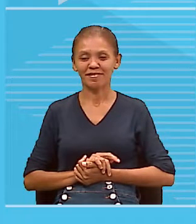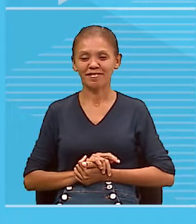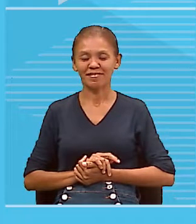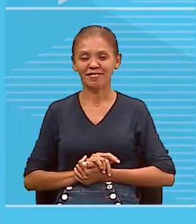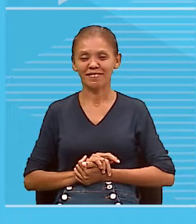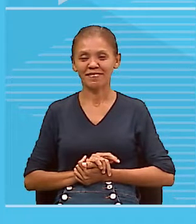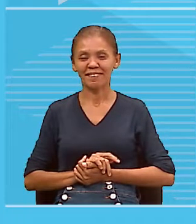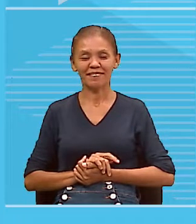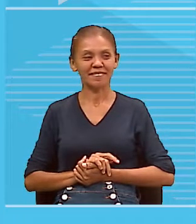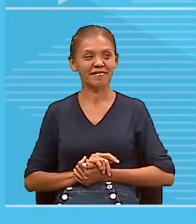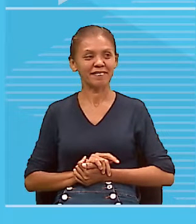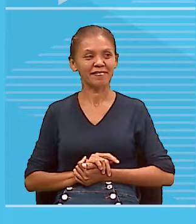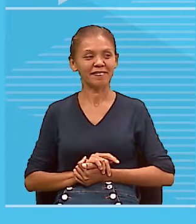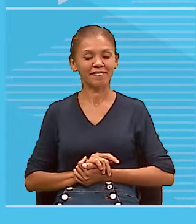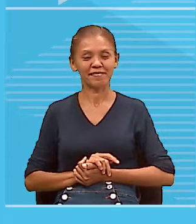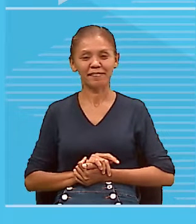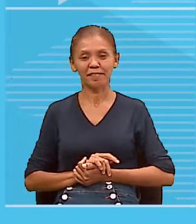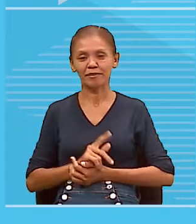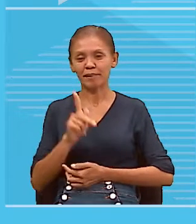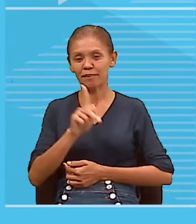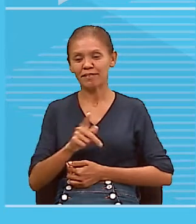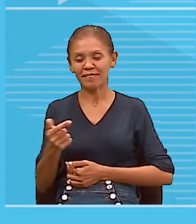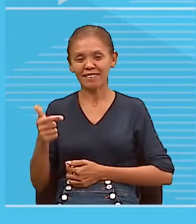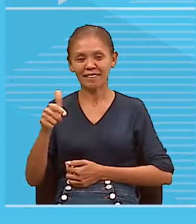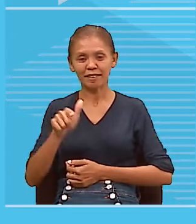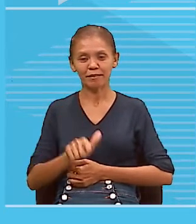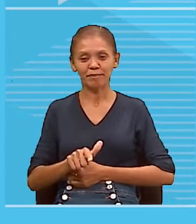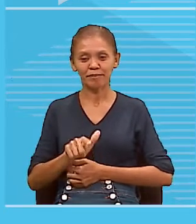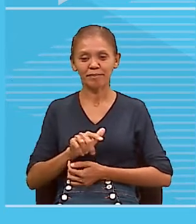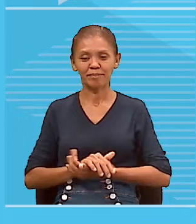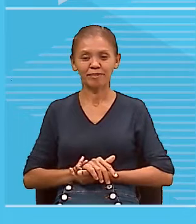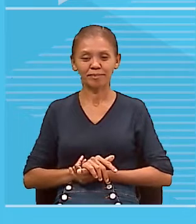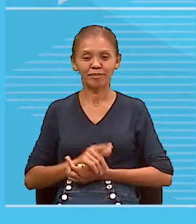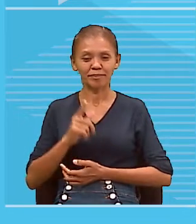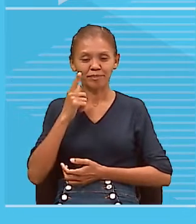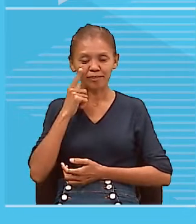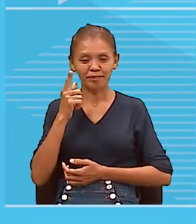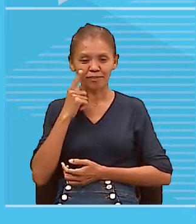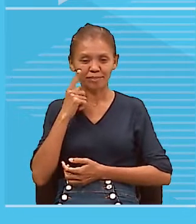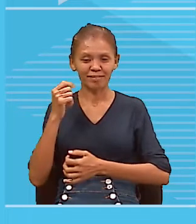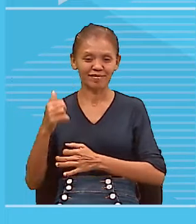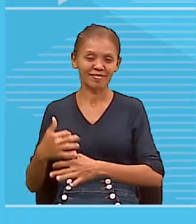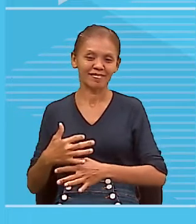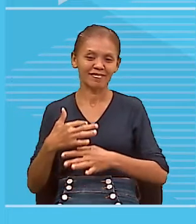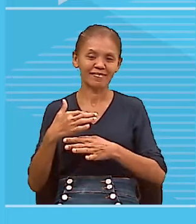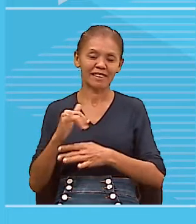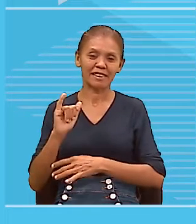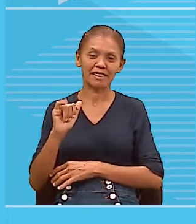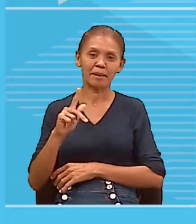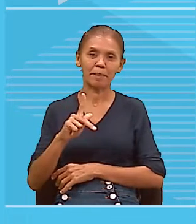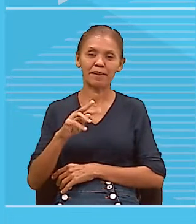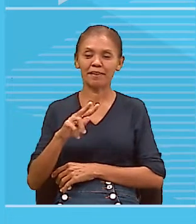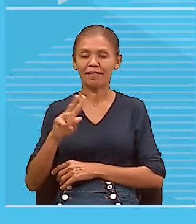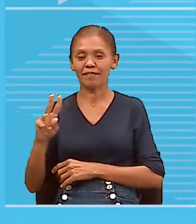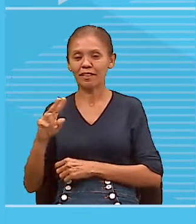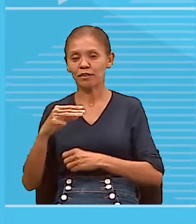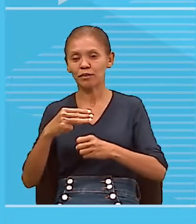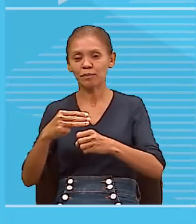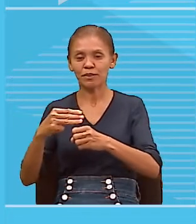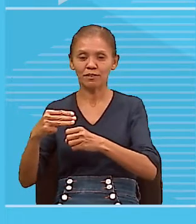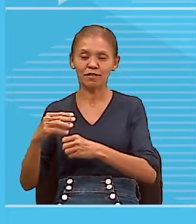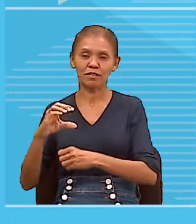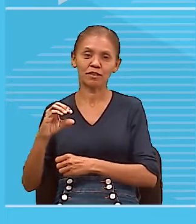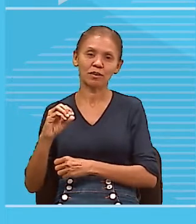e descrevam as percepções de vocês quem estão aí pelo IPTV em Colônia do gurguer Eliseu Martins